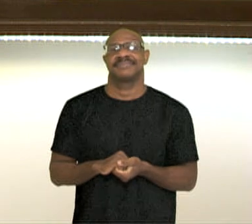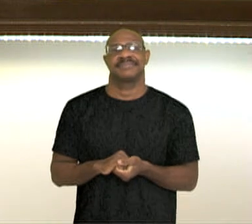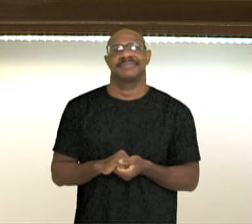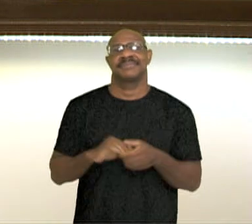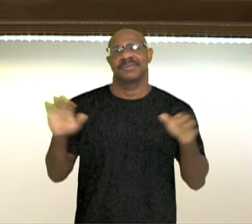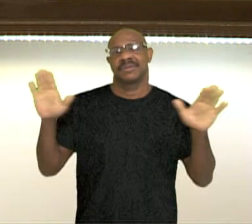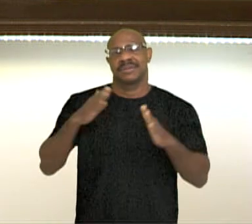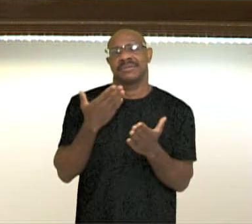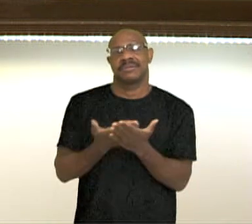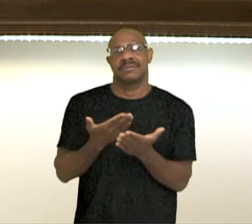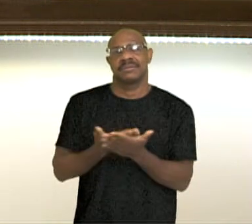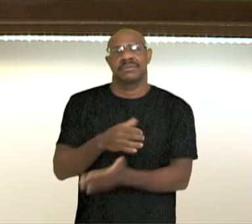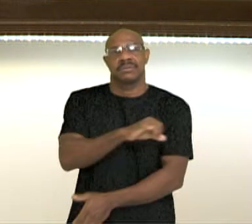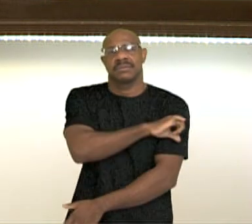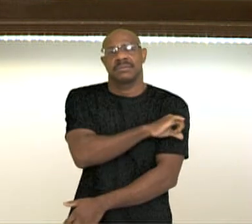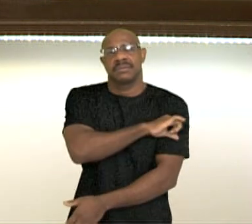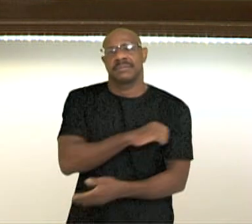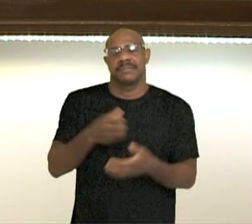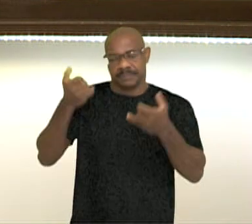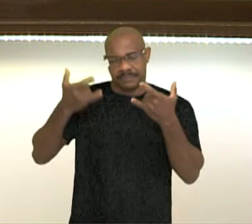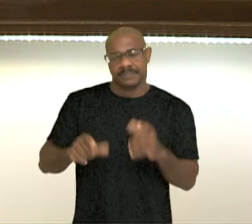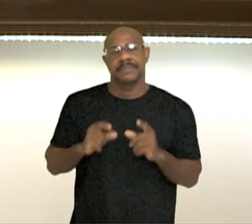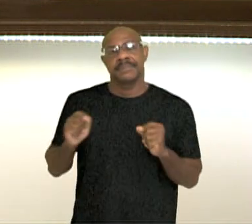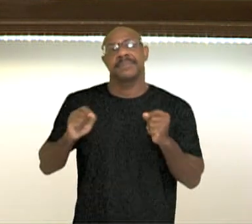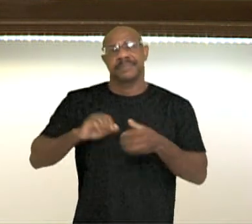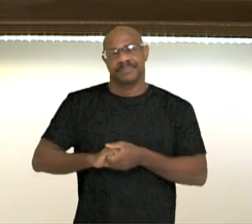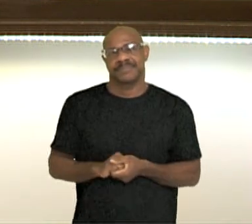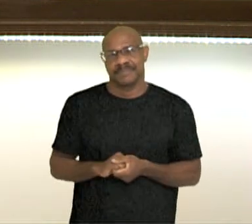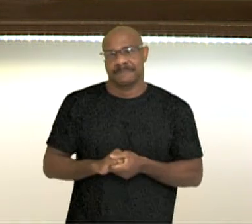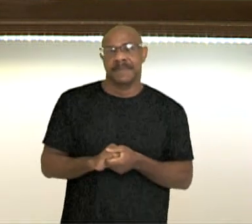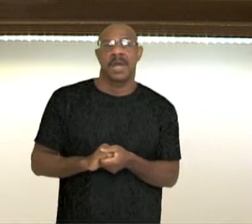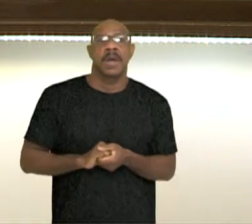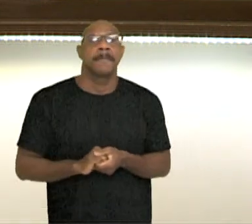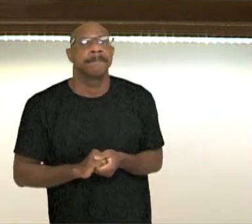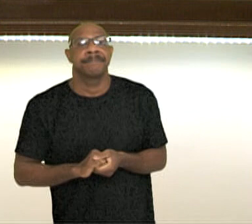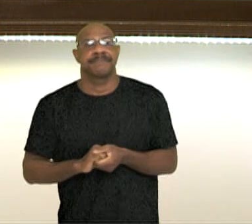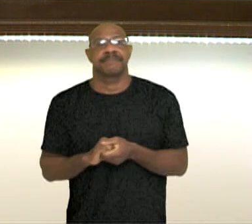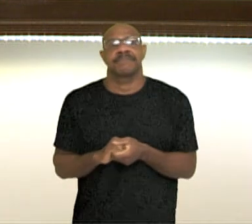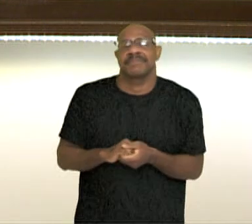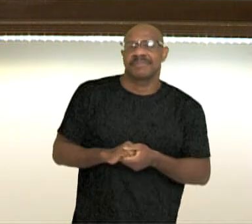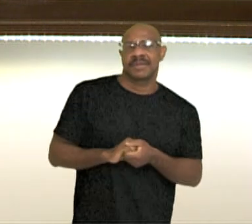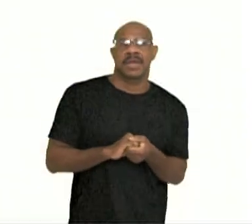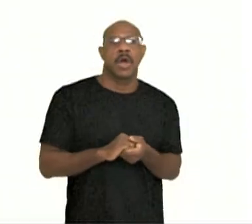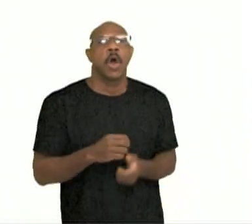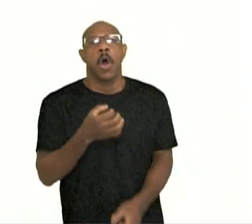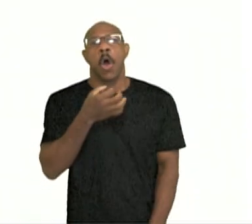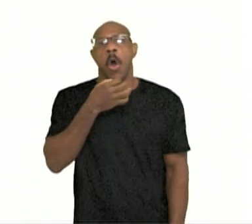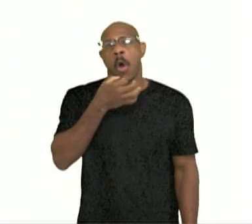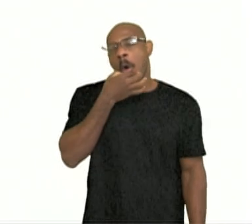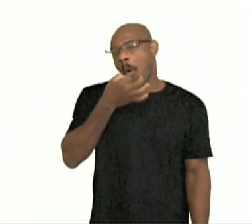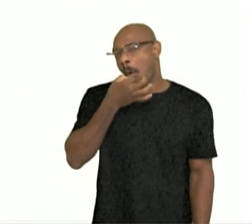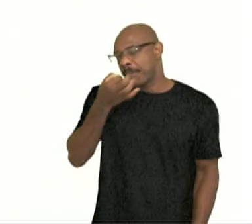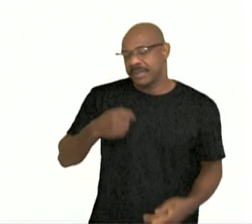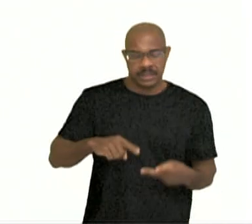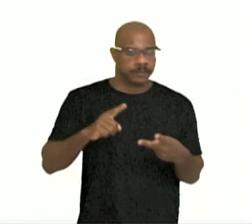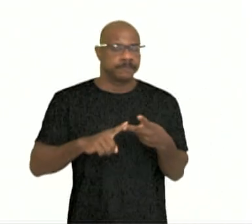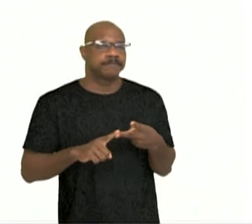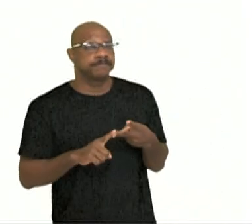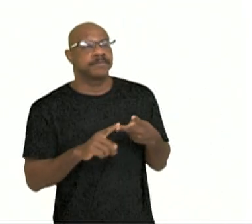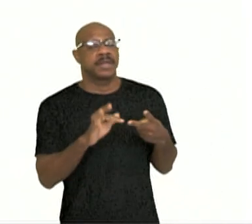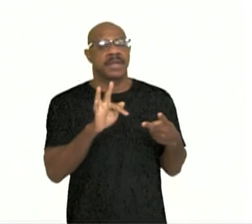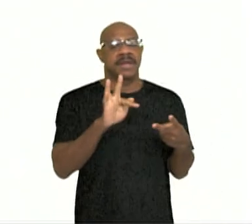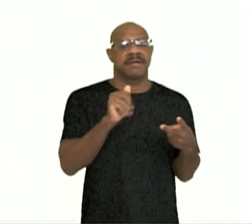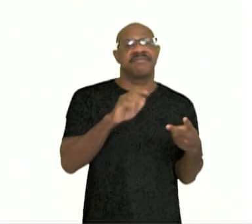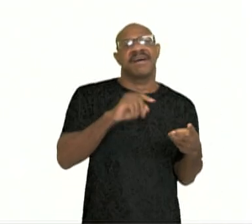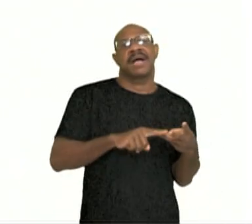Olá, estudantes do 9º ano. Nesse vídeo vamos falar a respeito do artigo de opinião. Qual é a diferença entre um fato e uma opinião? Você